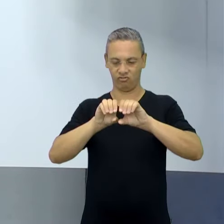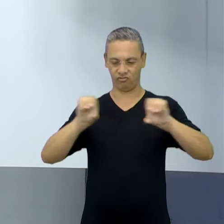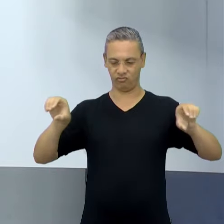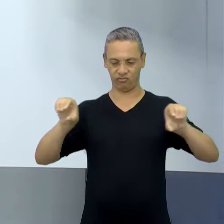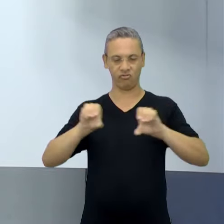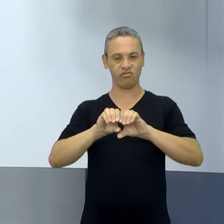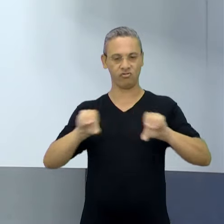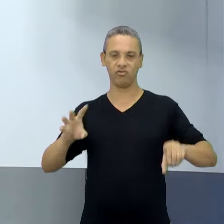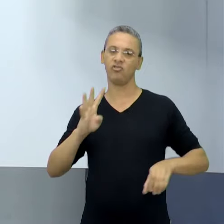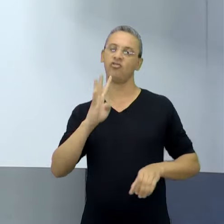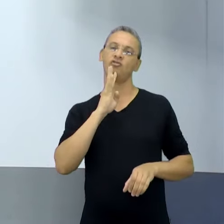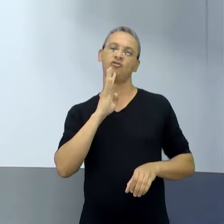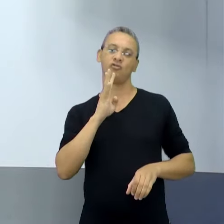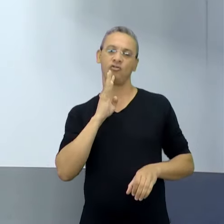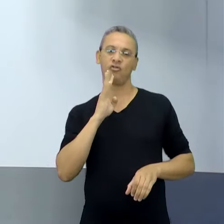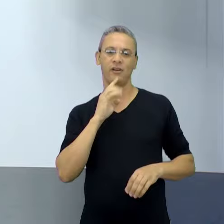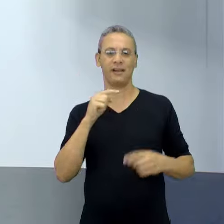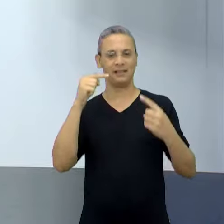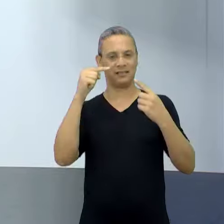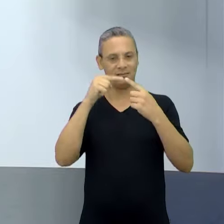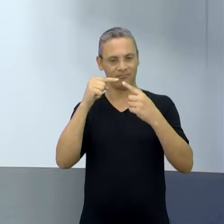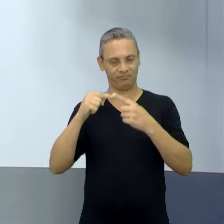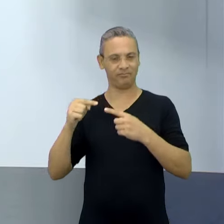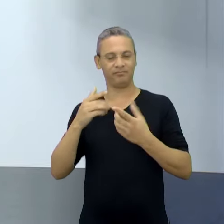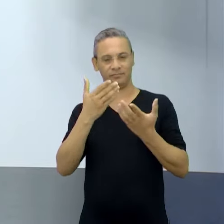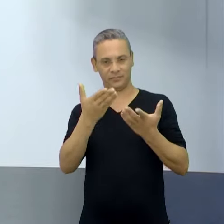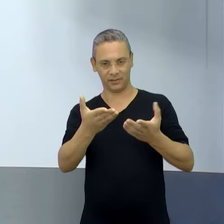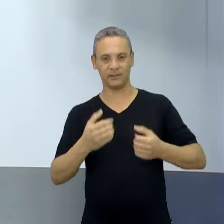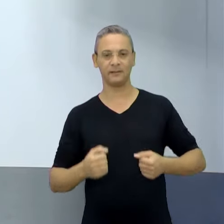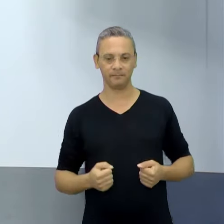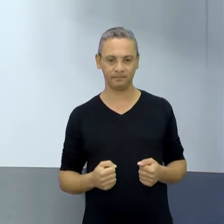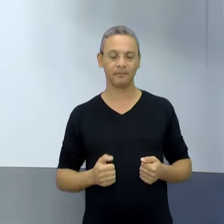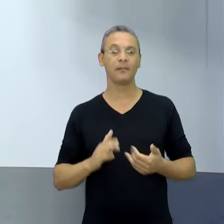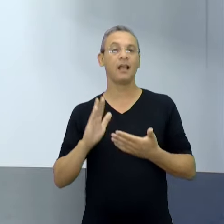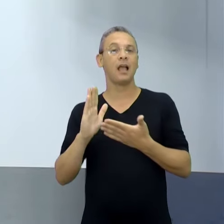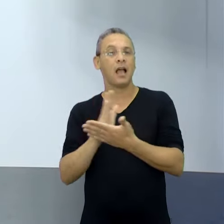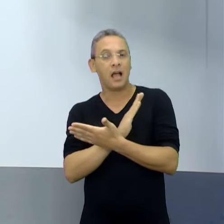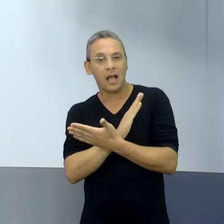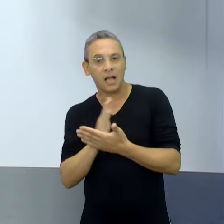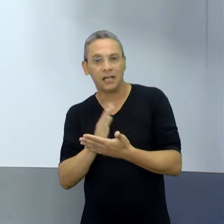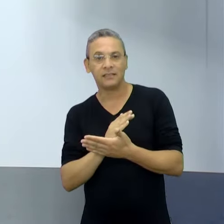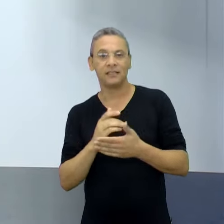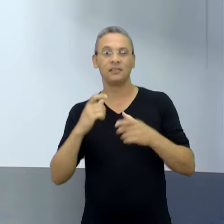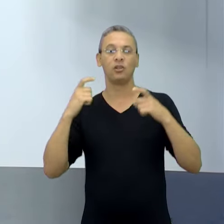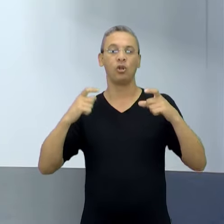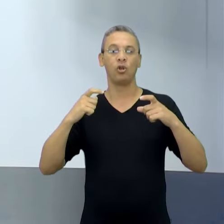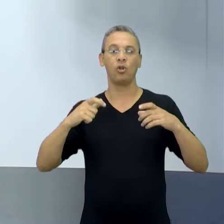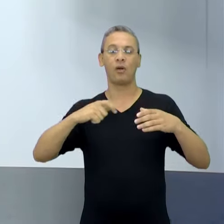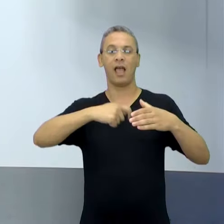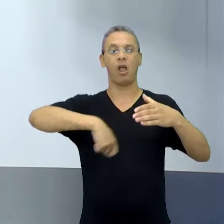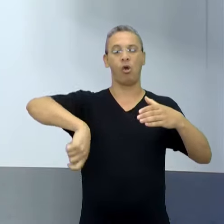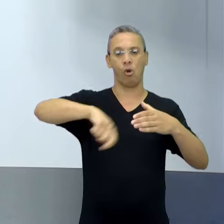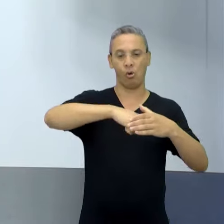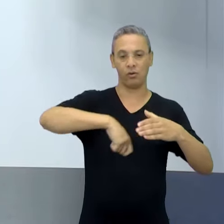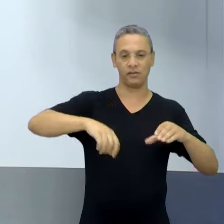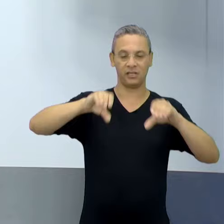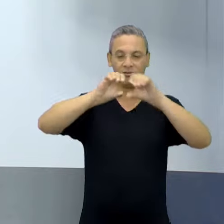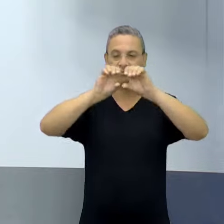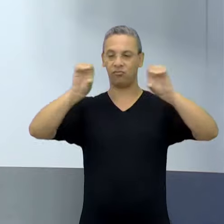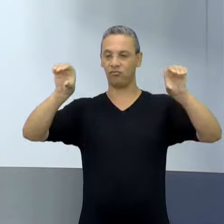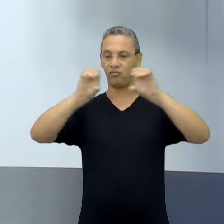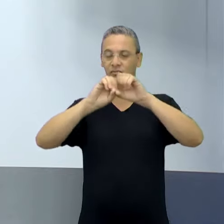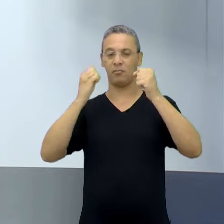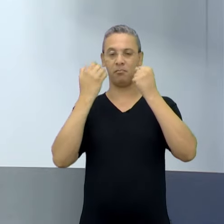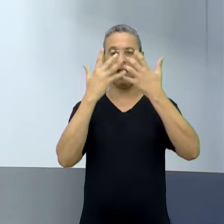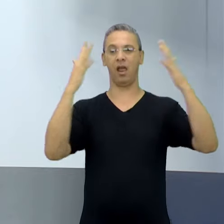tal, inclusive compõe vários ambientes, normalmente as cozinhas, né? Aquela lâmpada comprida e tudo mais